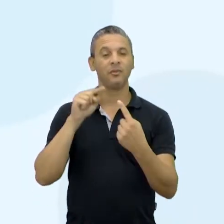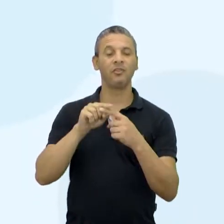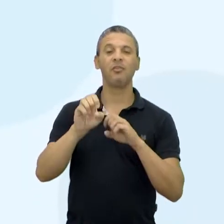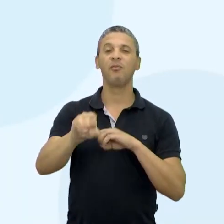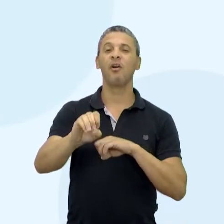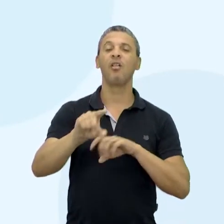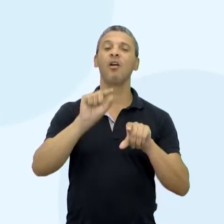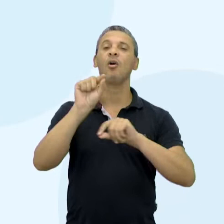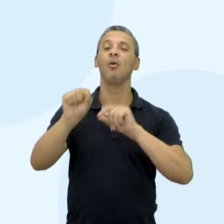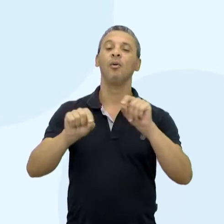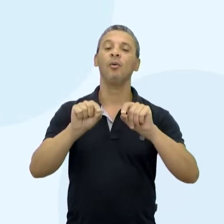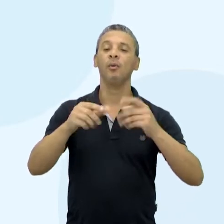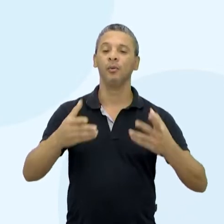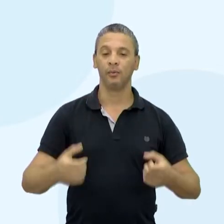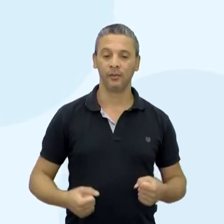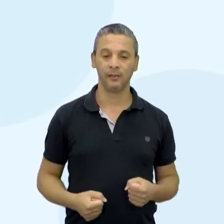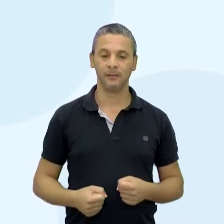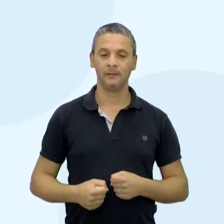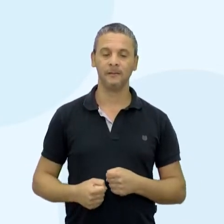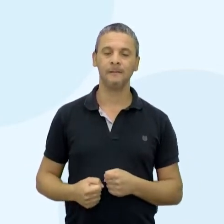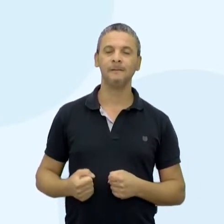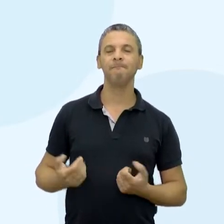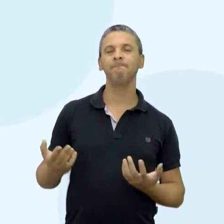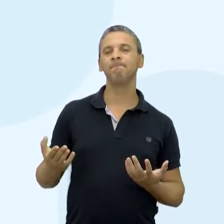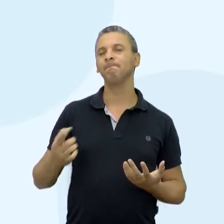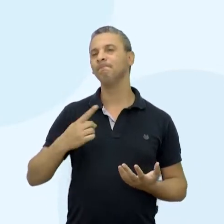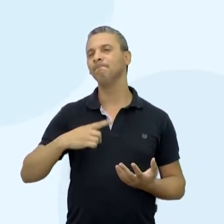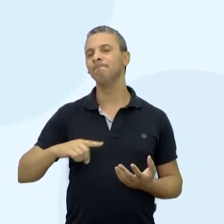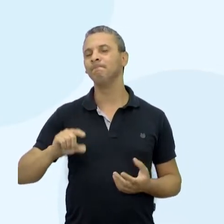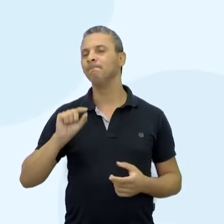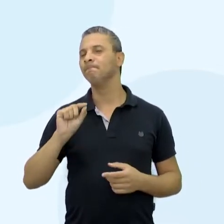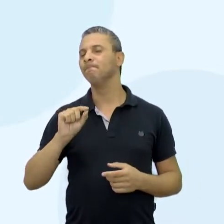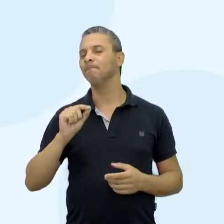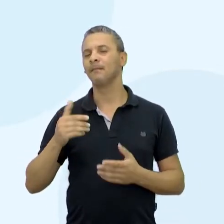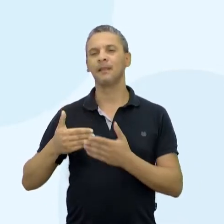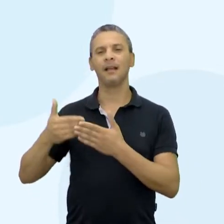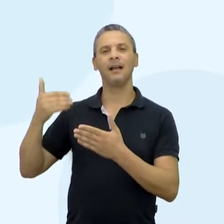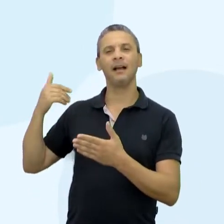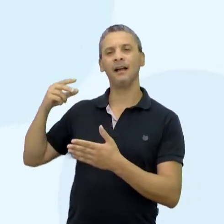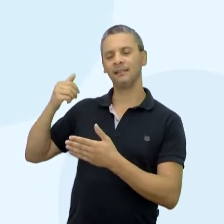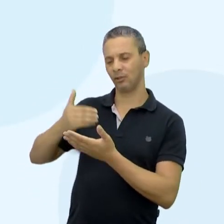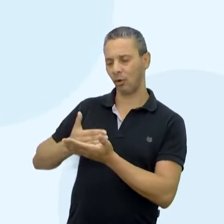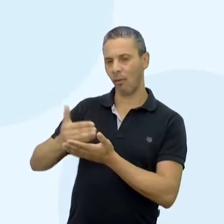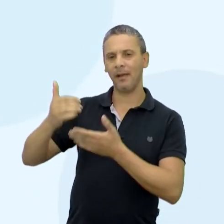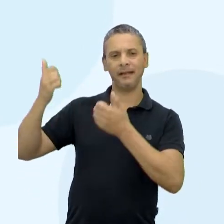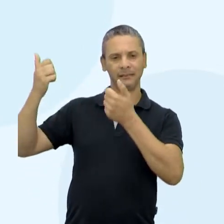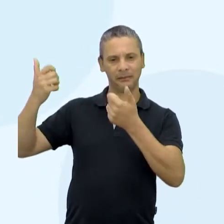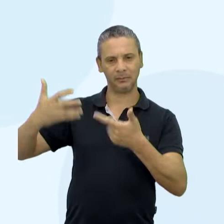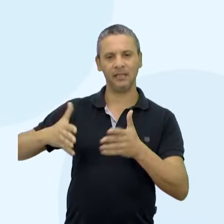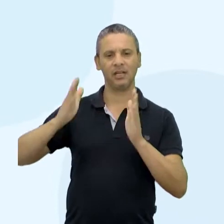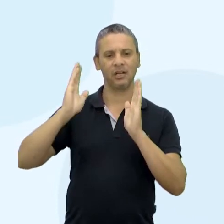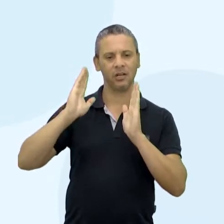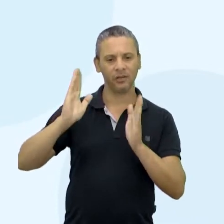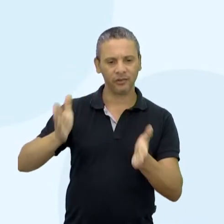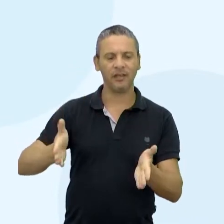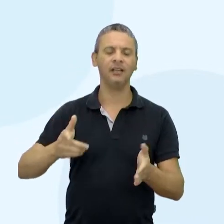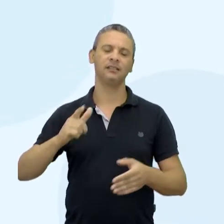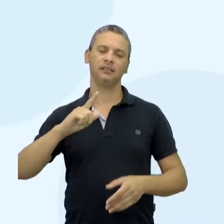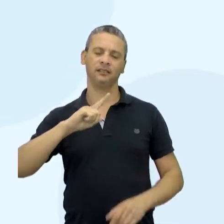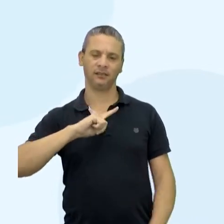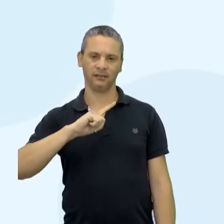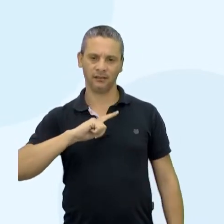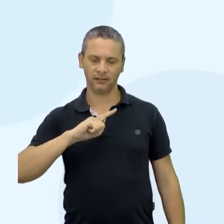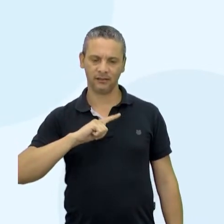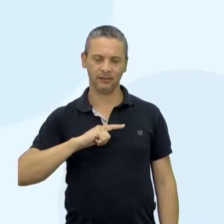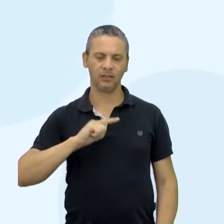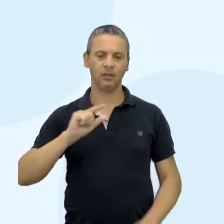O objetivo da aula, a gente vai dar continuidade a tudo que a gente já viu aí no desenvolvimento, na introdução. E